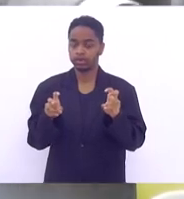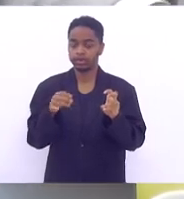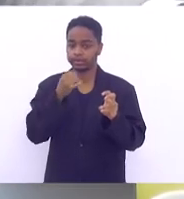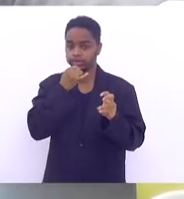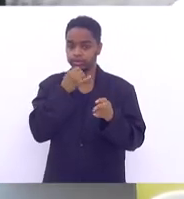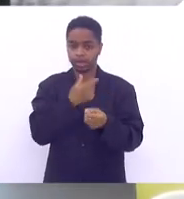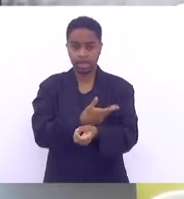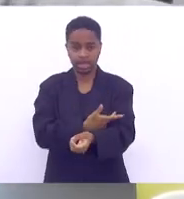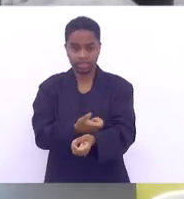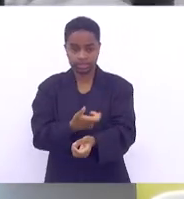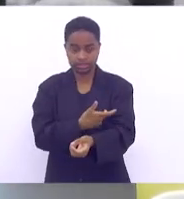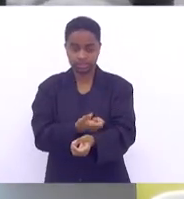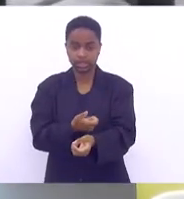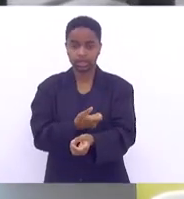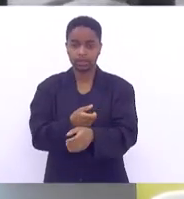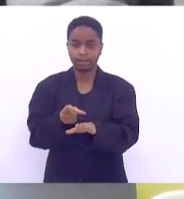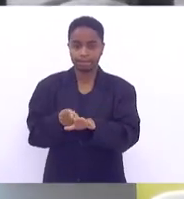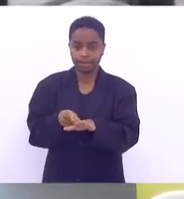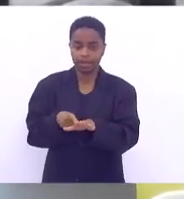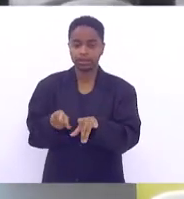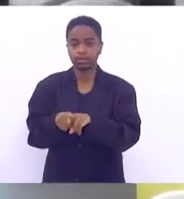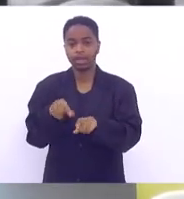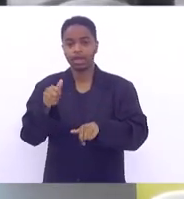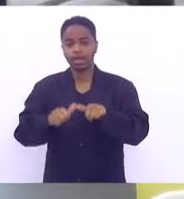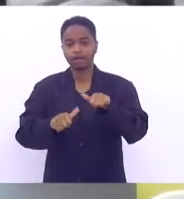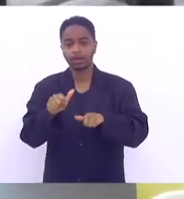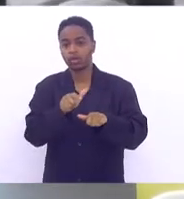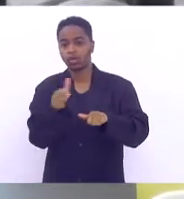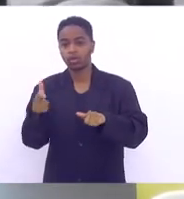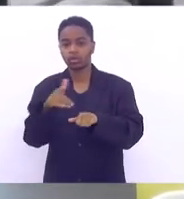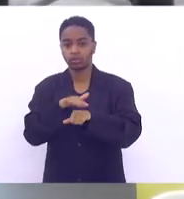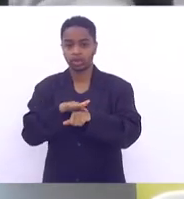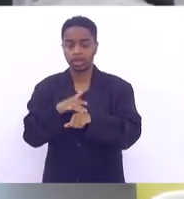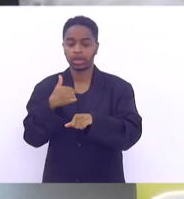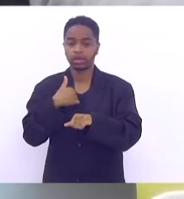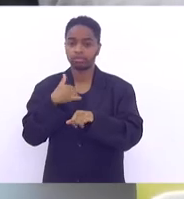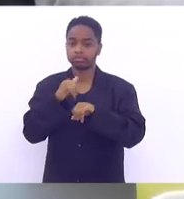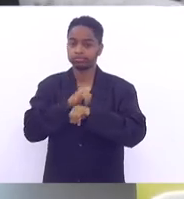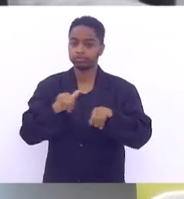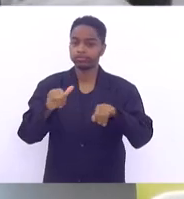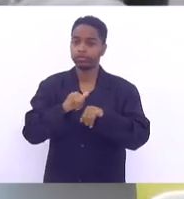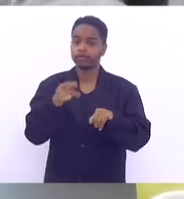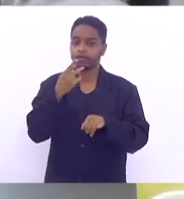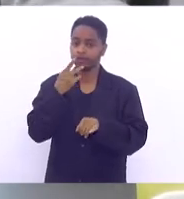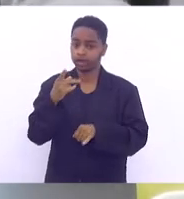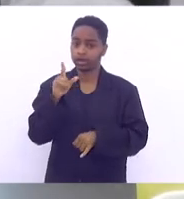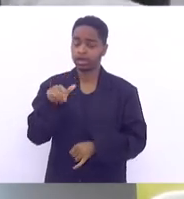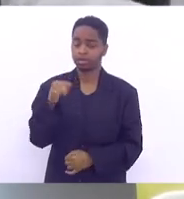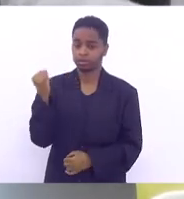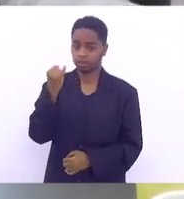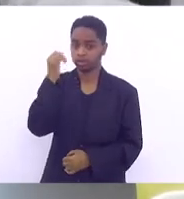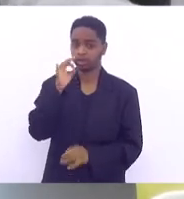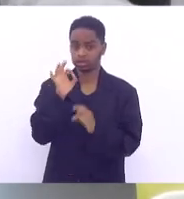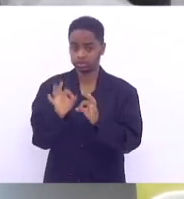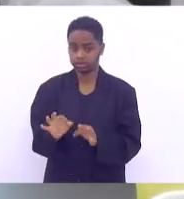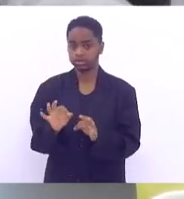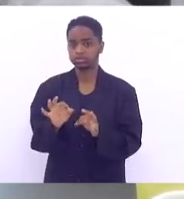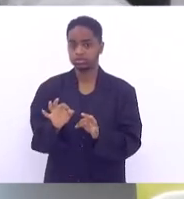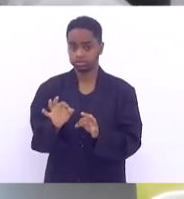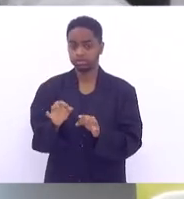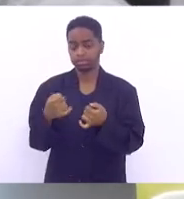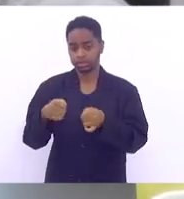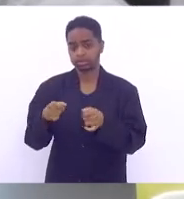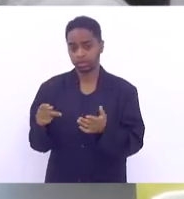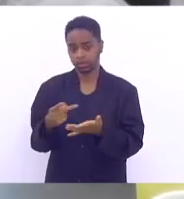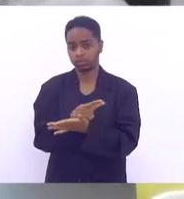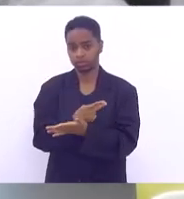sangue do pezinho, né, da avaliação de mais uma doença, e que eu até me manifestei dizendo que era muito importante que isso fosse